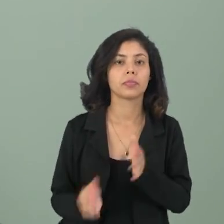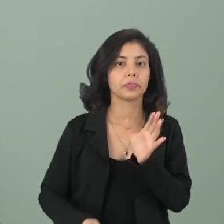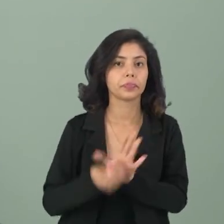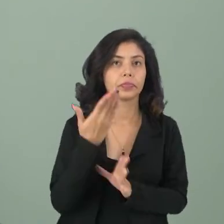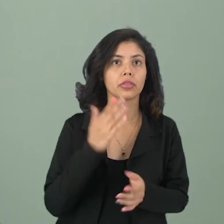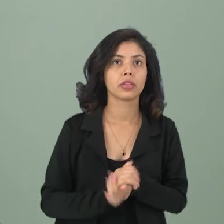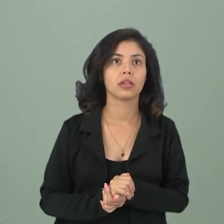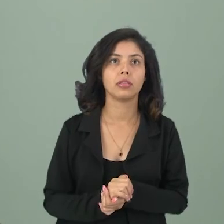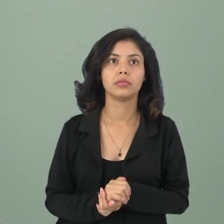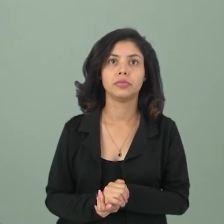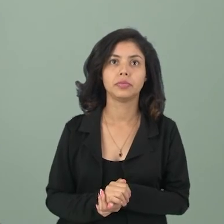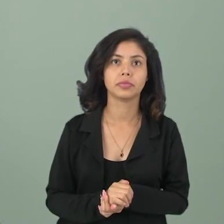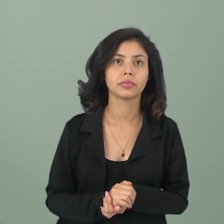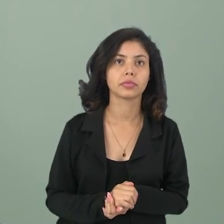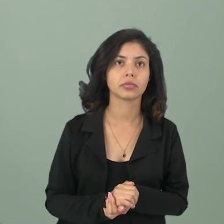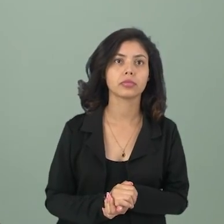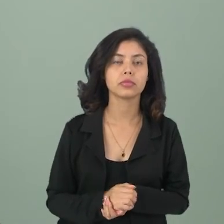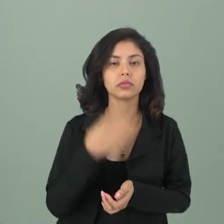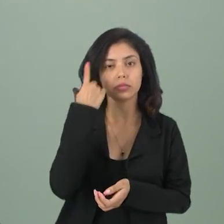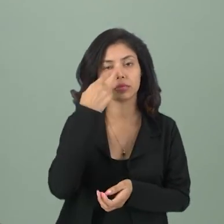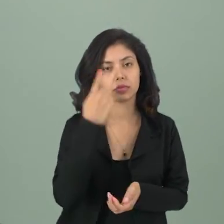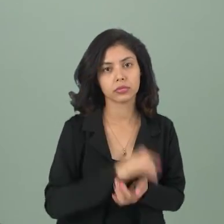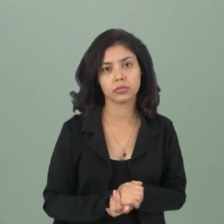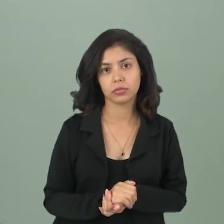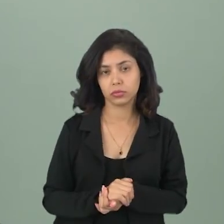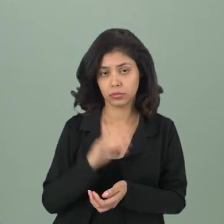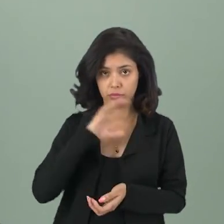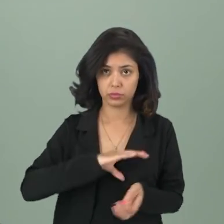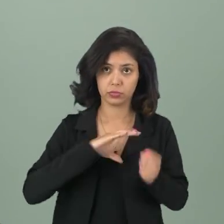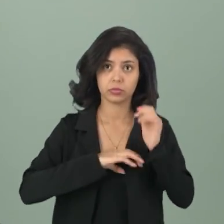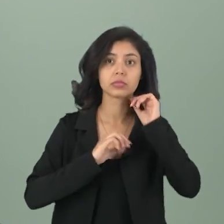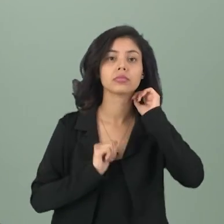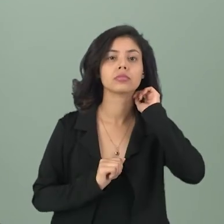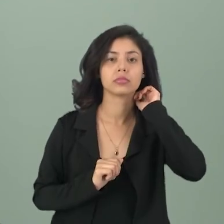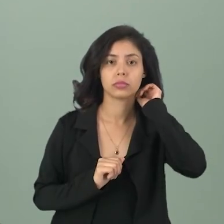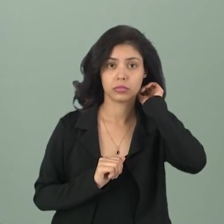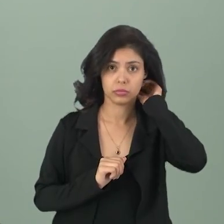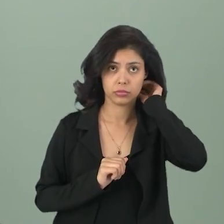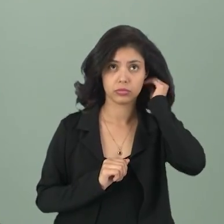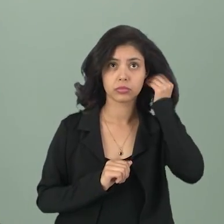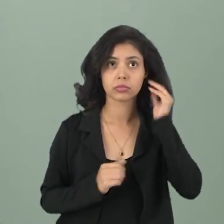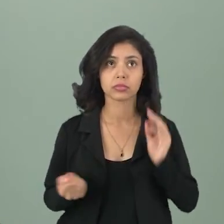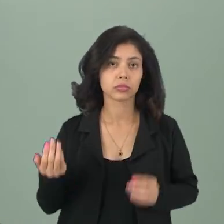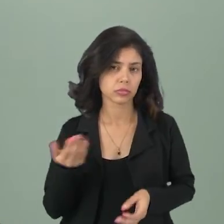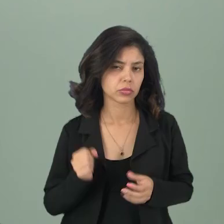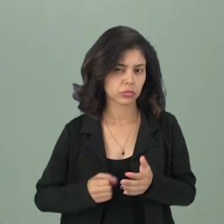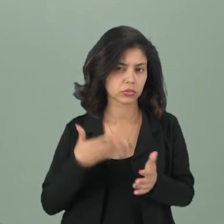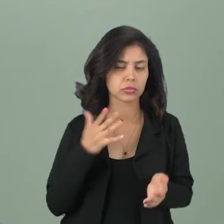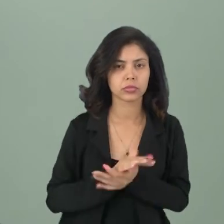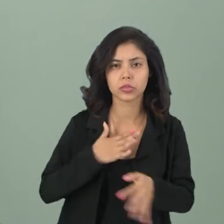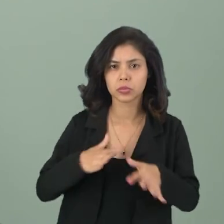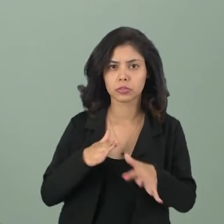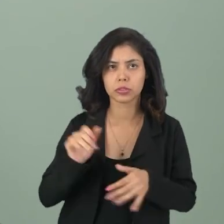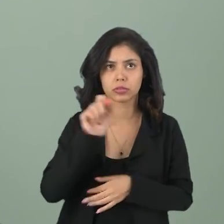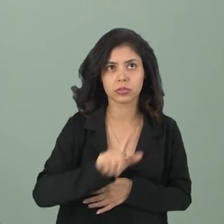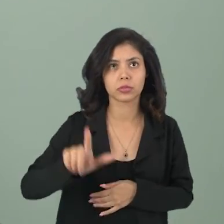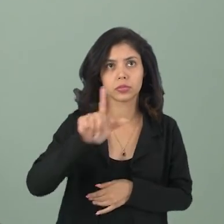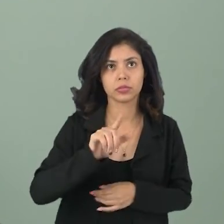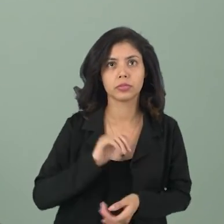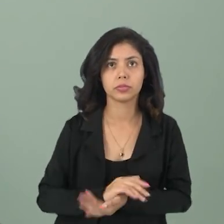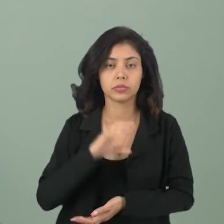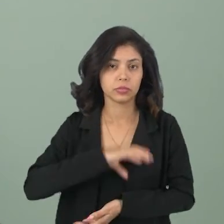mente surgiram na Europa aí com Espanha em Portugal né os movimentos surgiram em Portugal é bastante aí nos movimento literário brasileiro